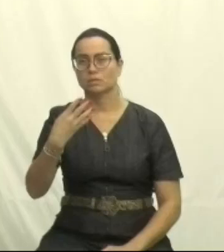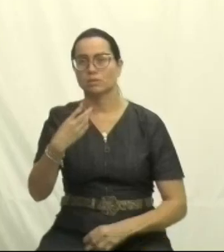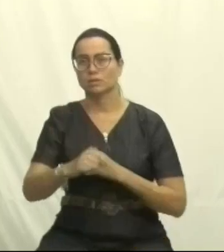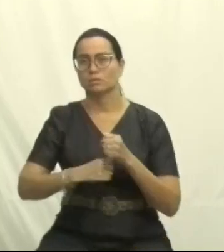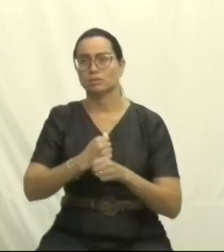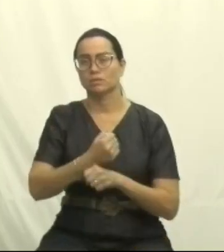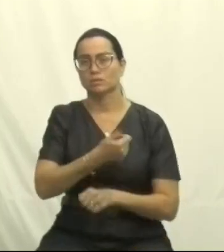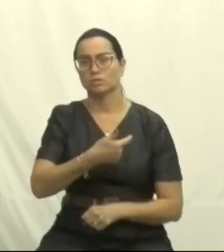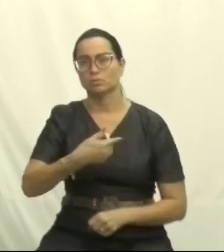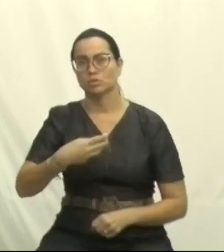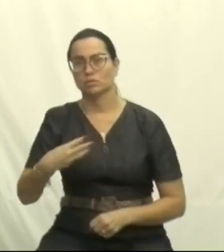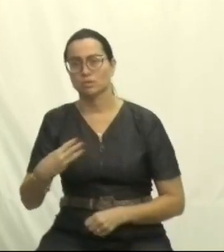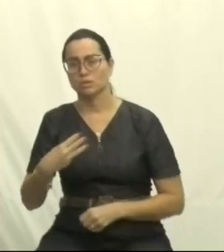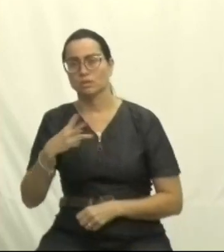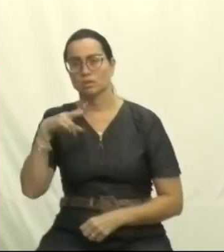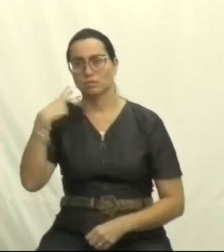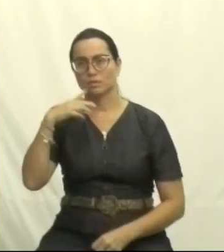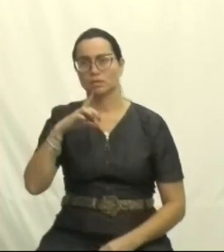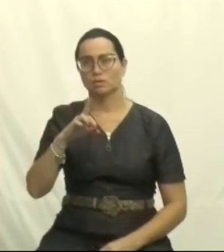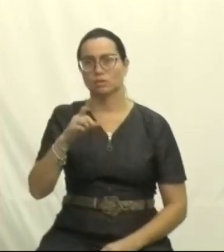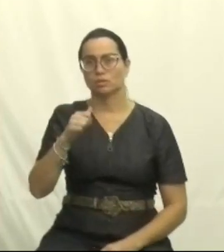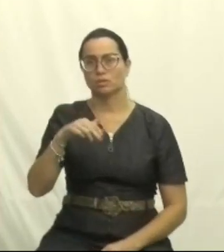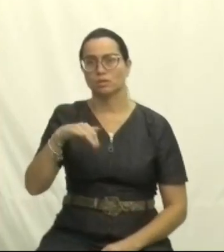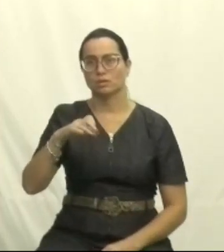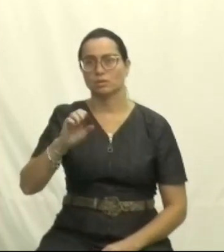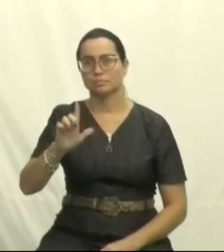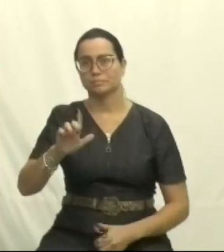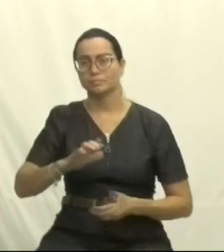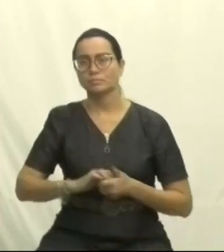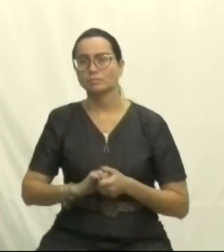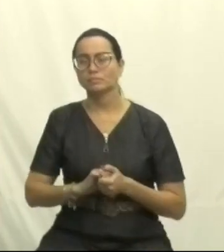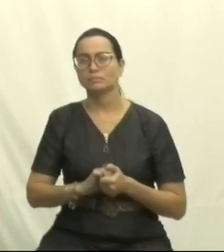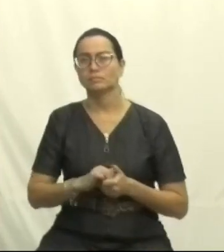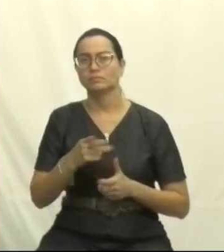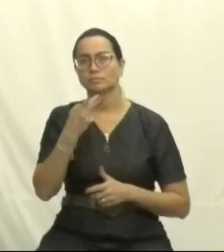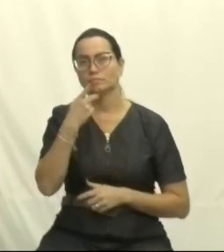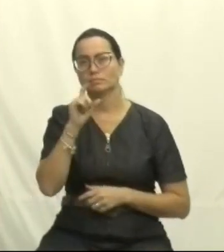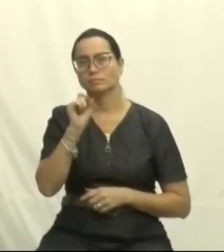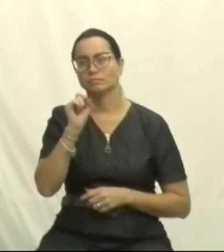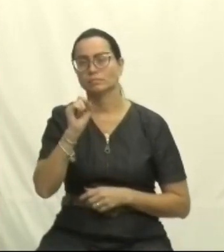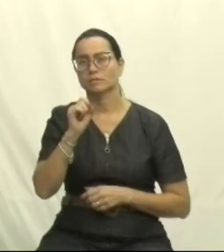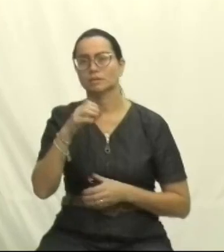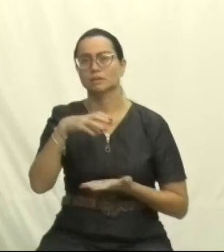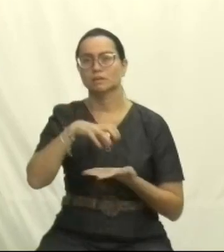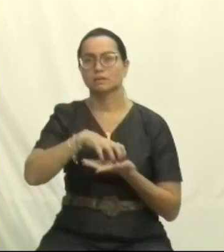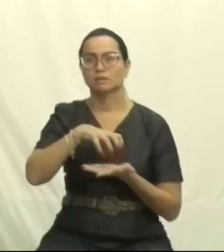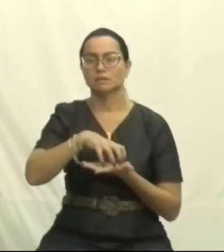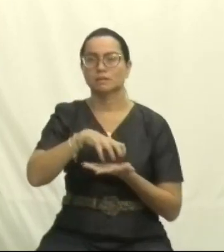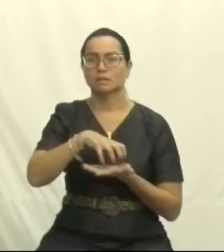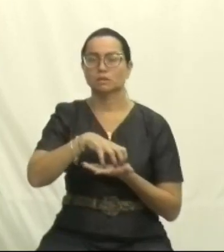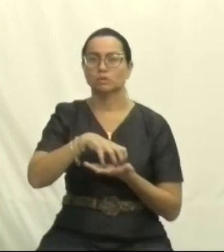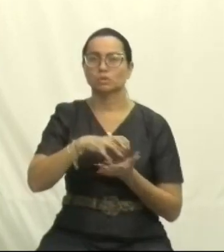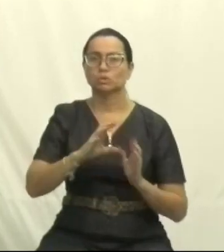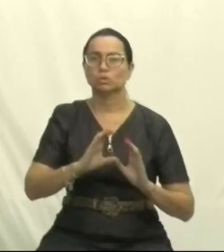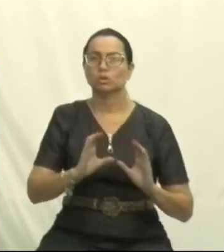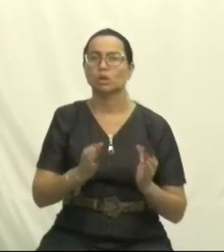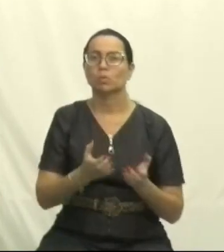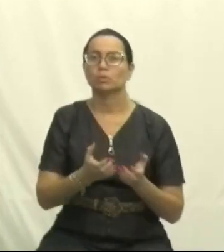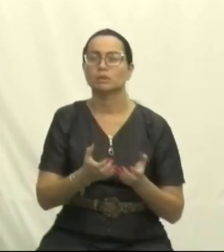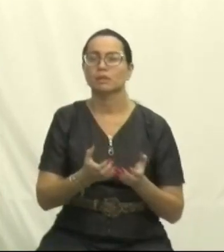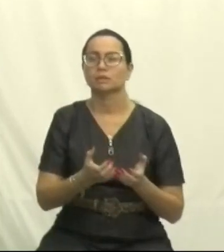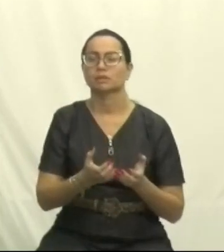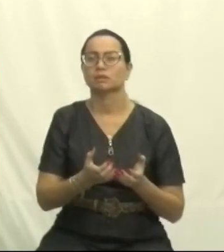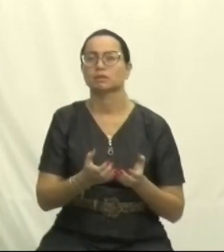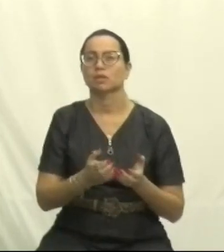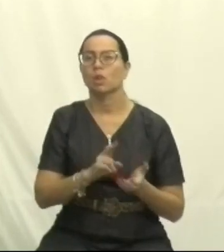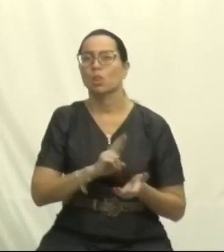PL 004/23, de autoria do vereador Daniel Antunes, que denomina o Centro Comunitário Narcisa Goulart Luiz.